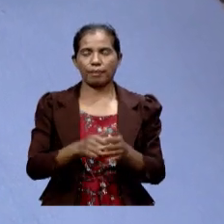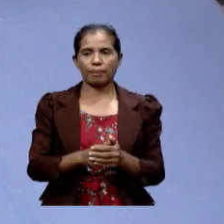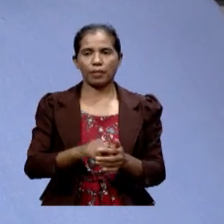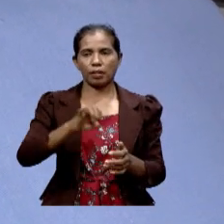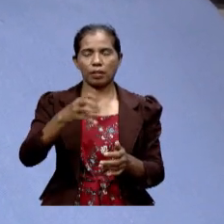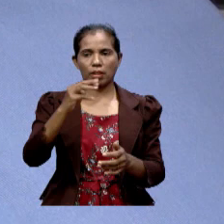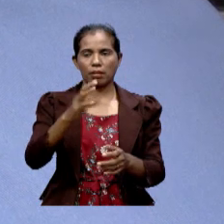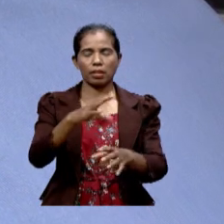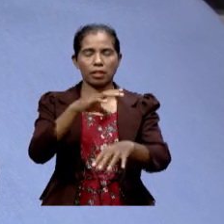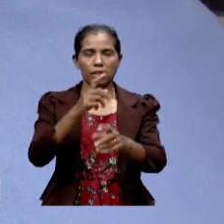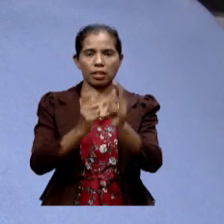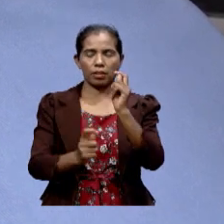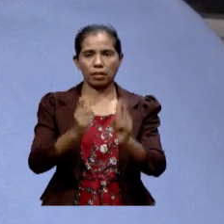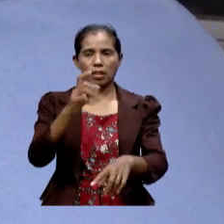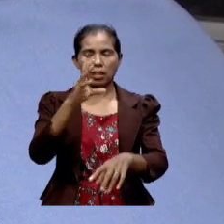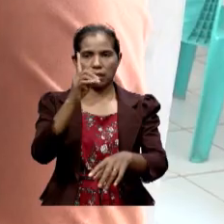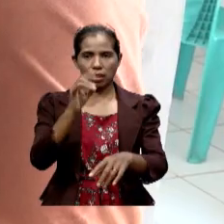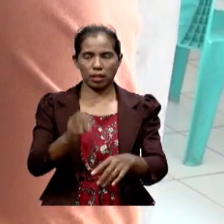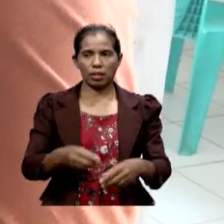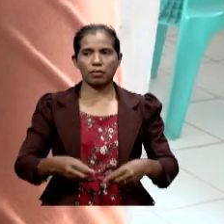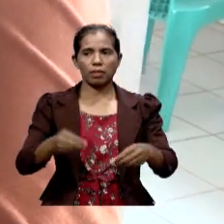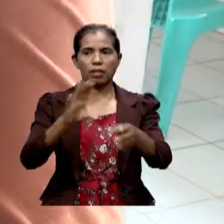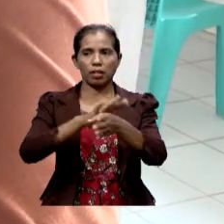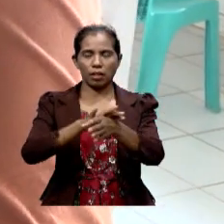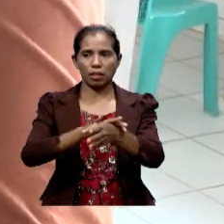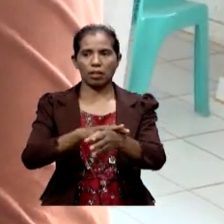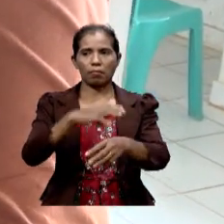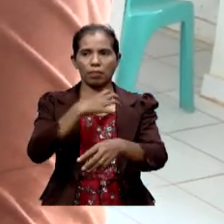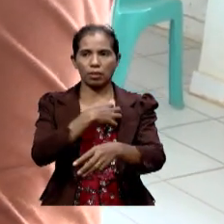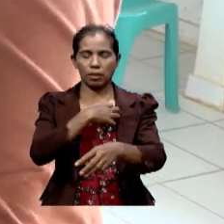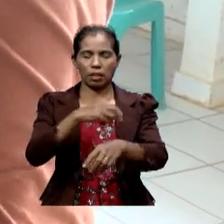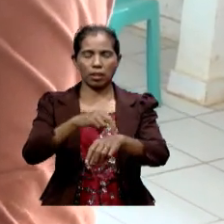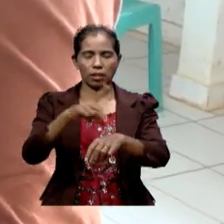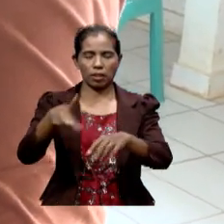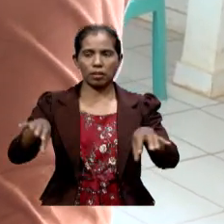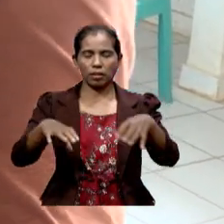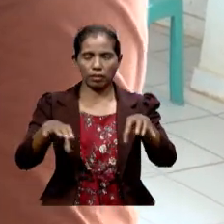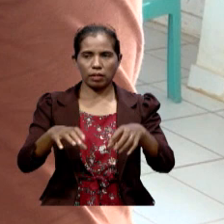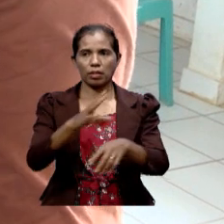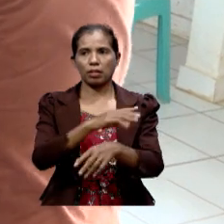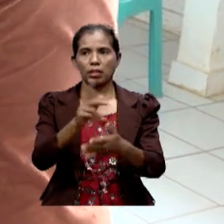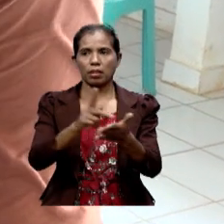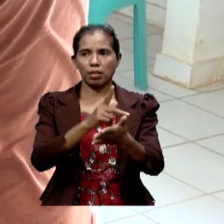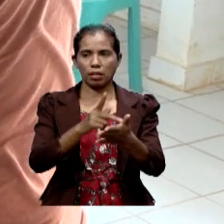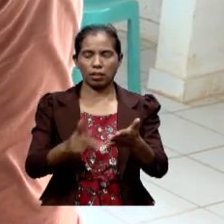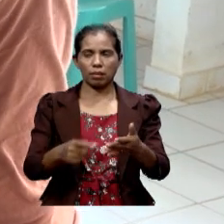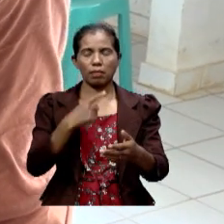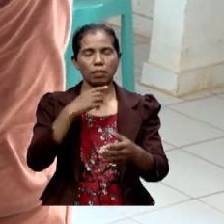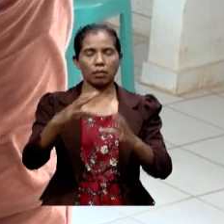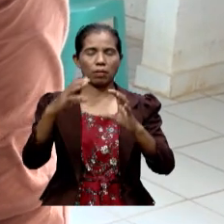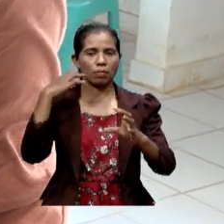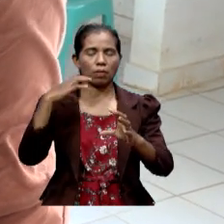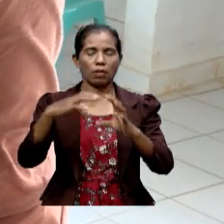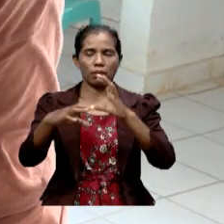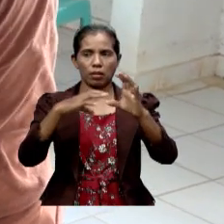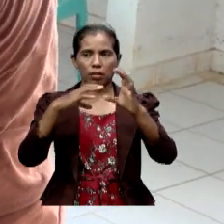ne Tribunal Distrital Dili hatutan karta mandado detensão ba Polícia Nasional Serviço Investigação Criminal no PENSIC komunika kedas ba Polícia